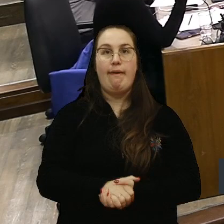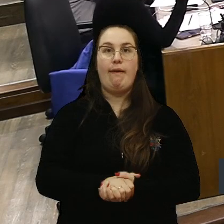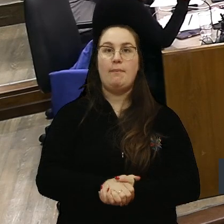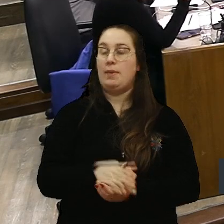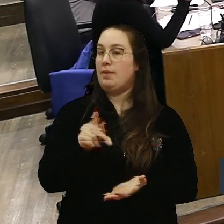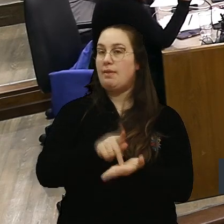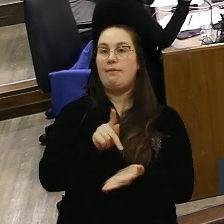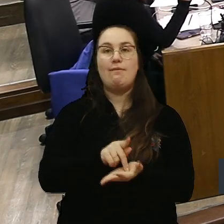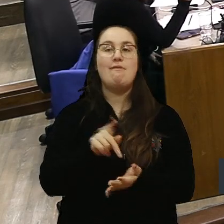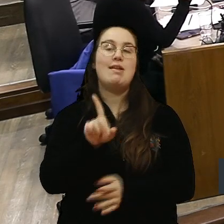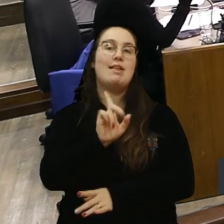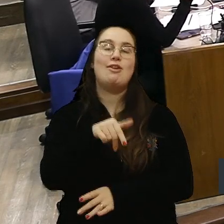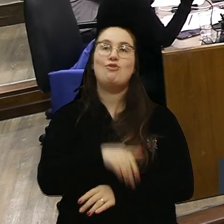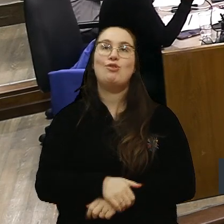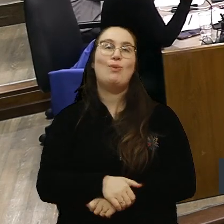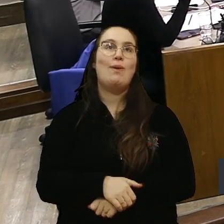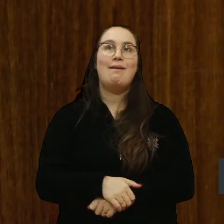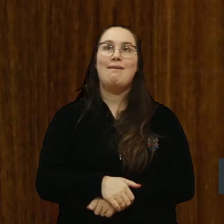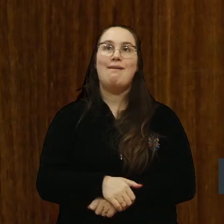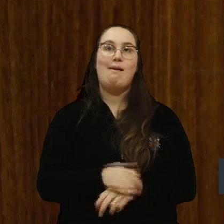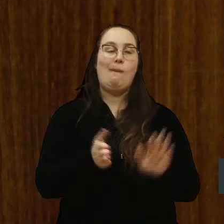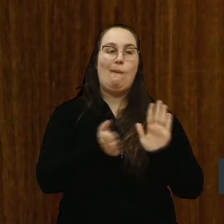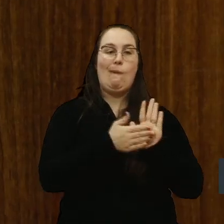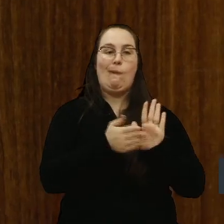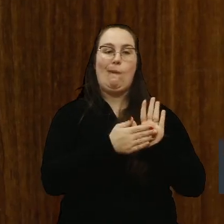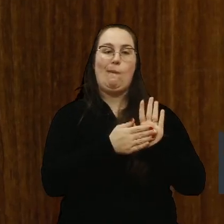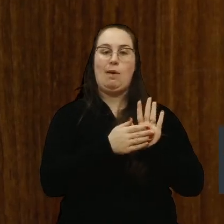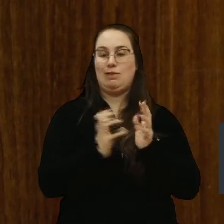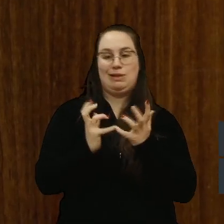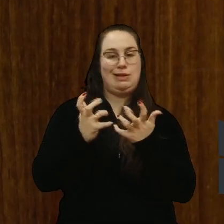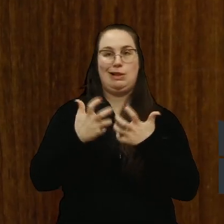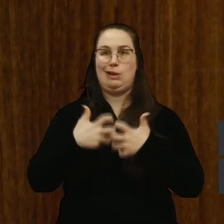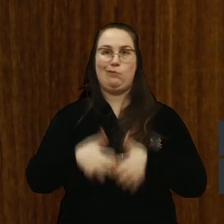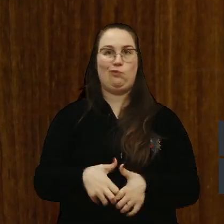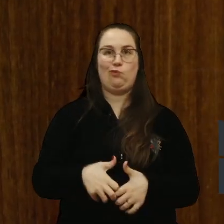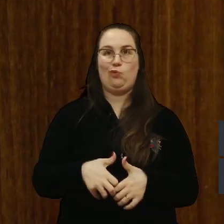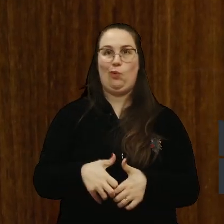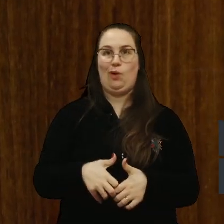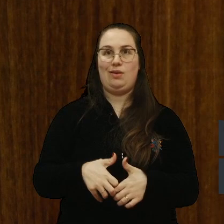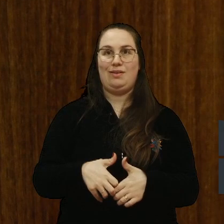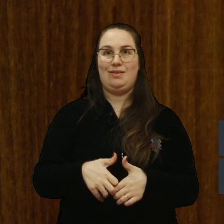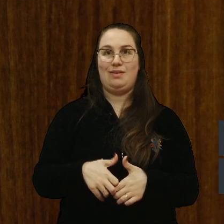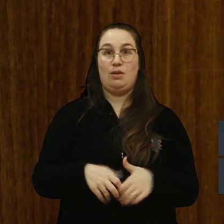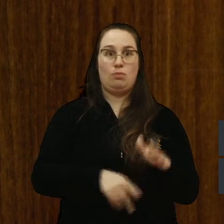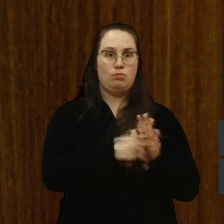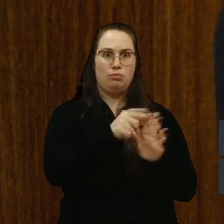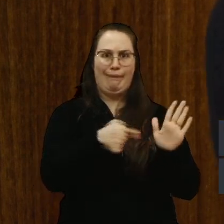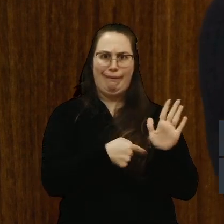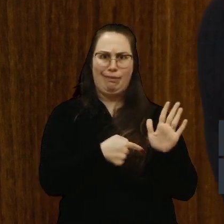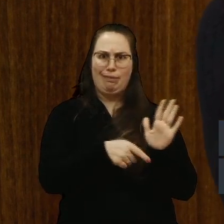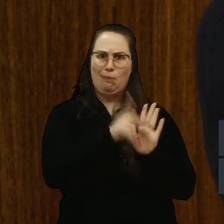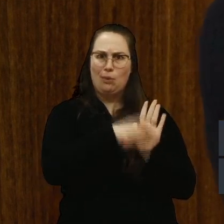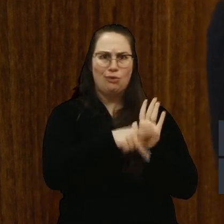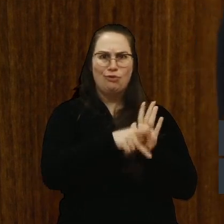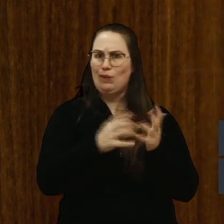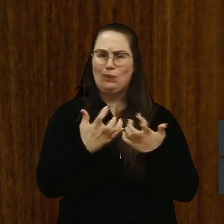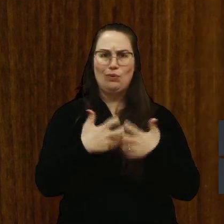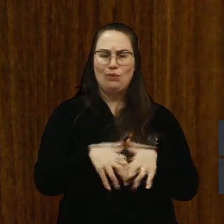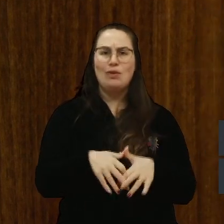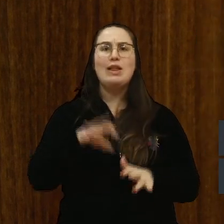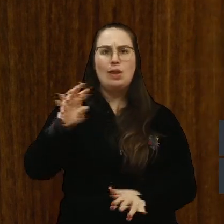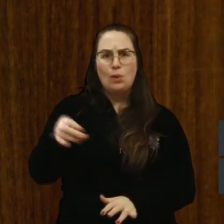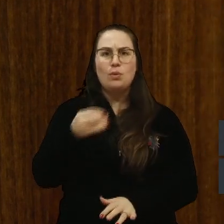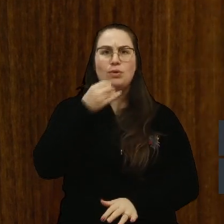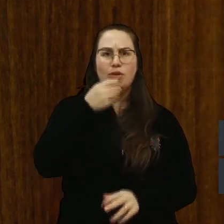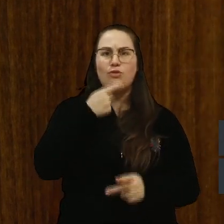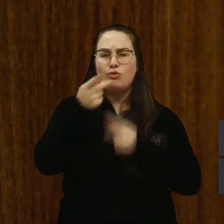é a questão das emendas serem inconstitucional. Inconstitucional é esse projeto. E depois nós vamos ter oportunidade de